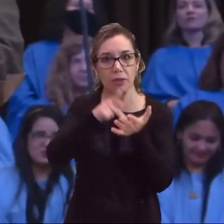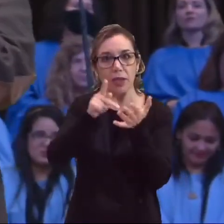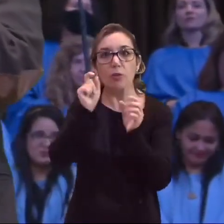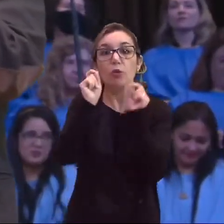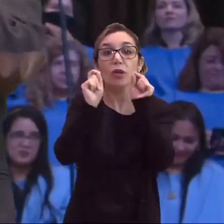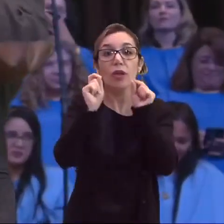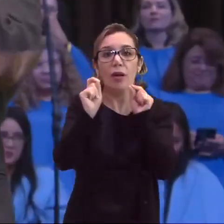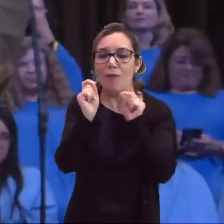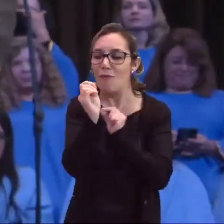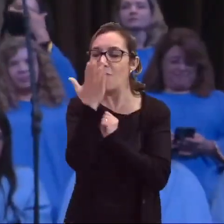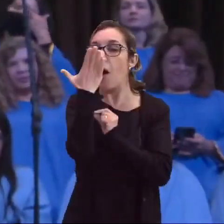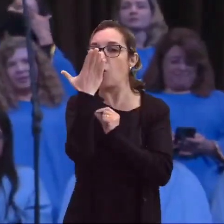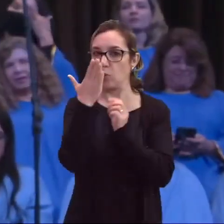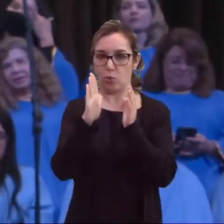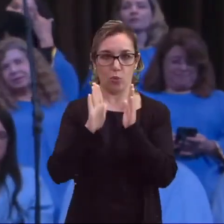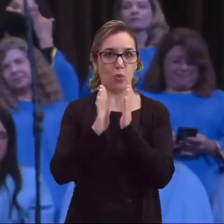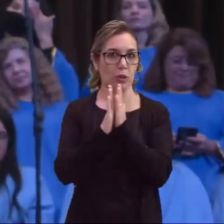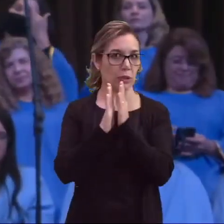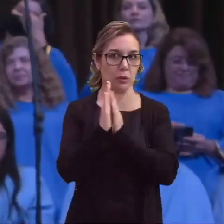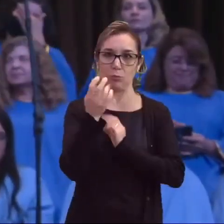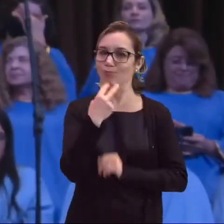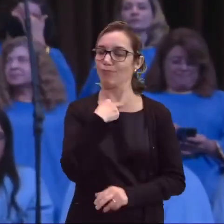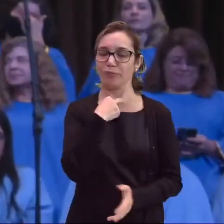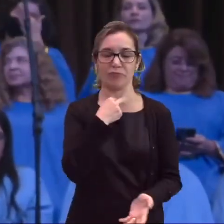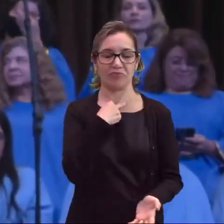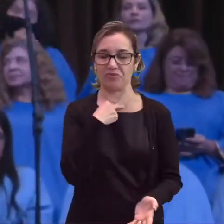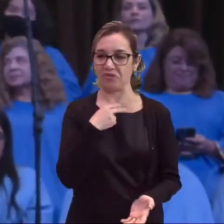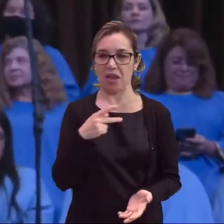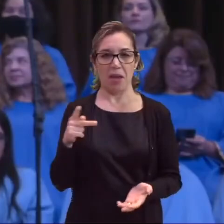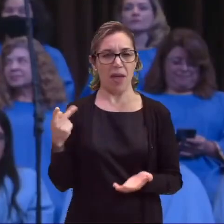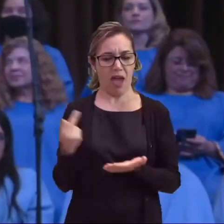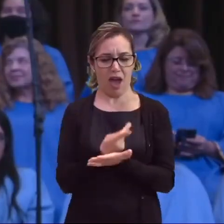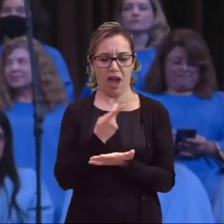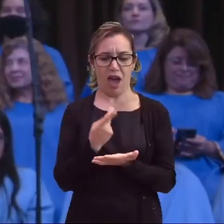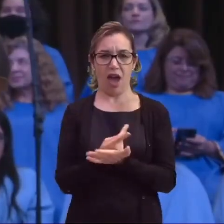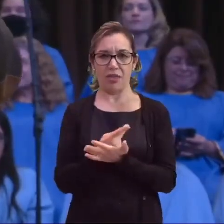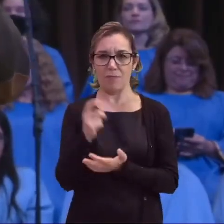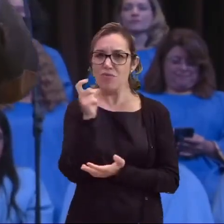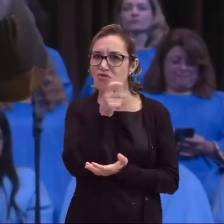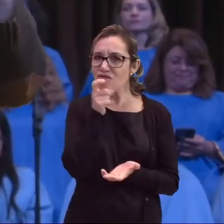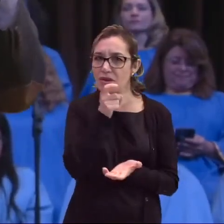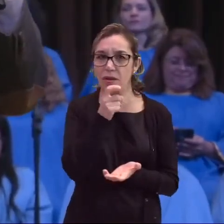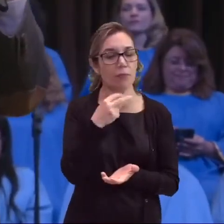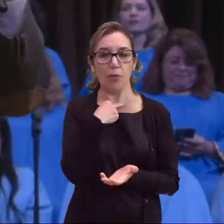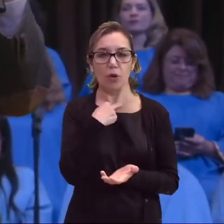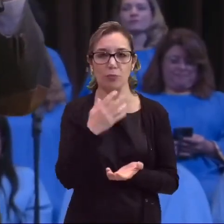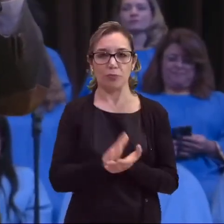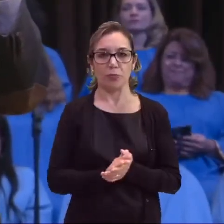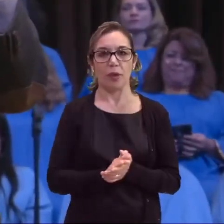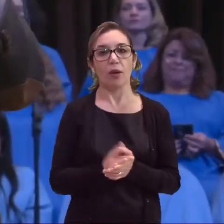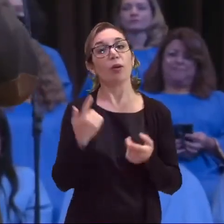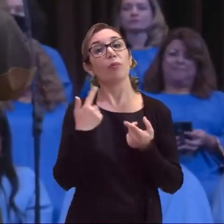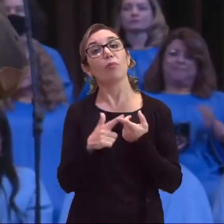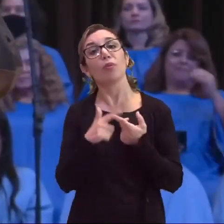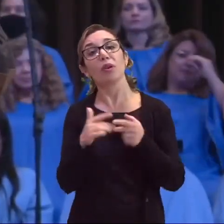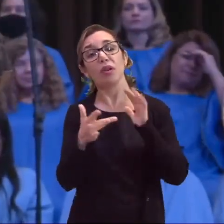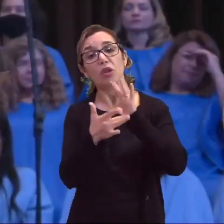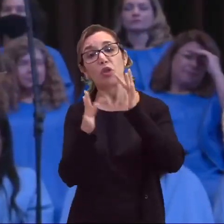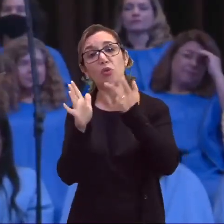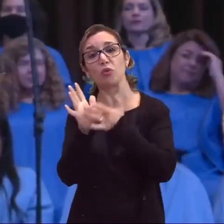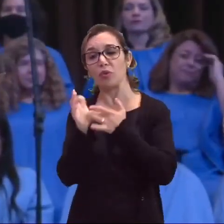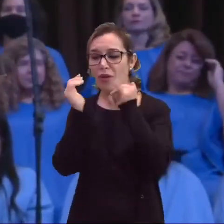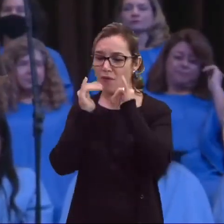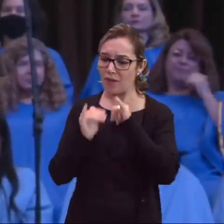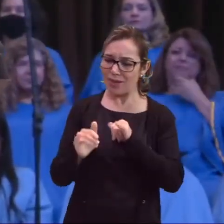usar nesse texto que a gente vai ler daqui a pouquinho é dizendo assim não é e ficar a oração que o